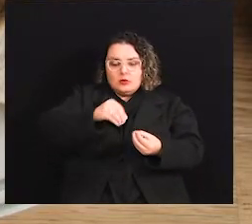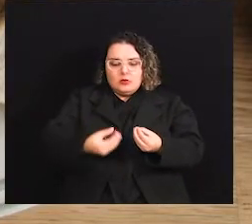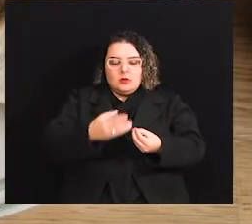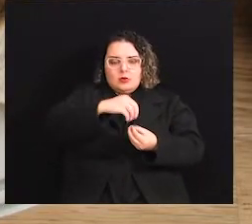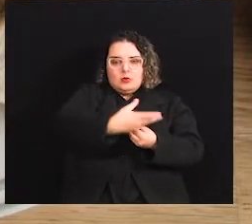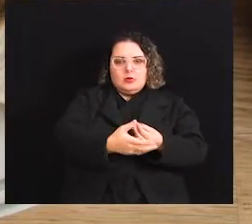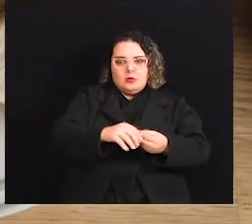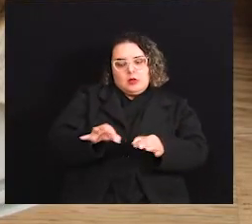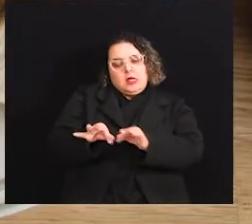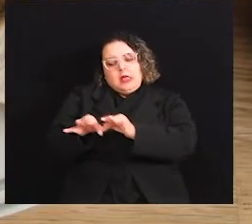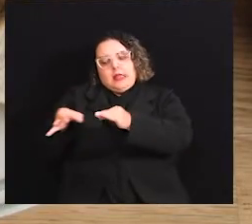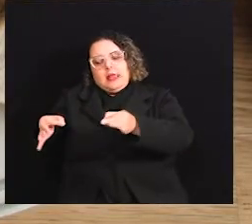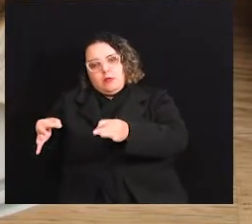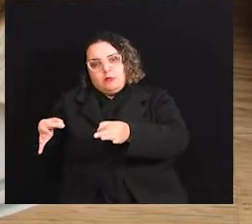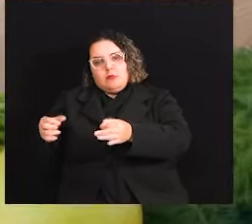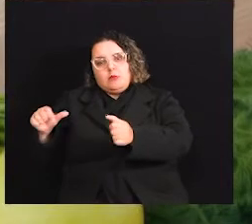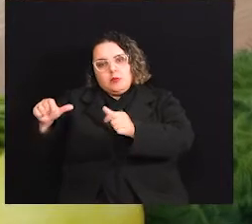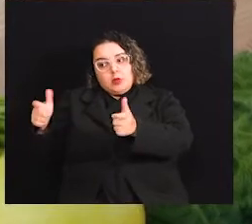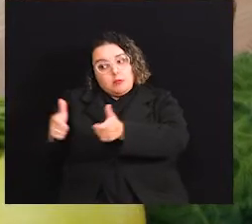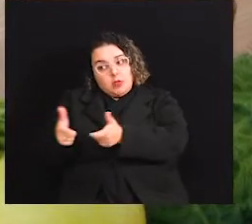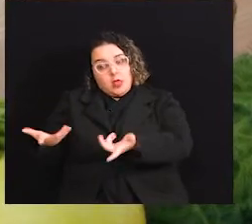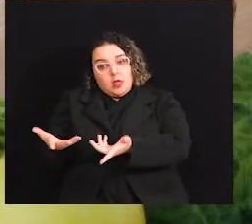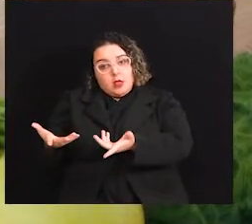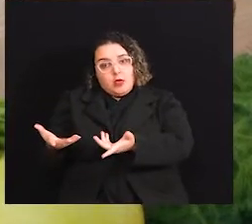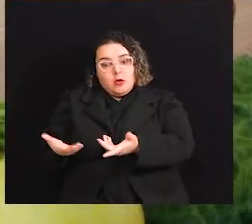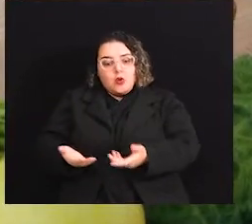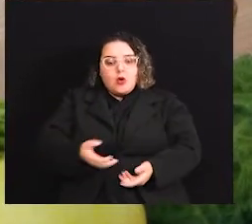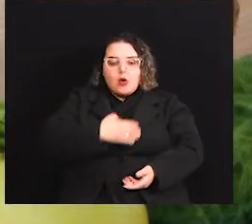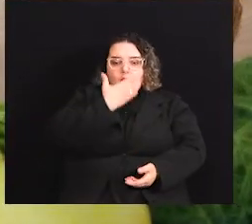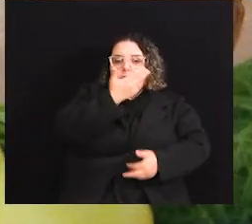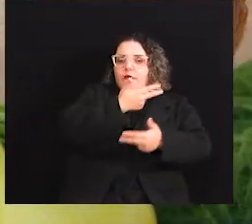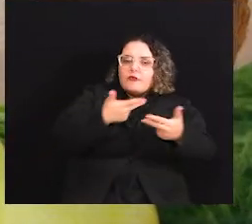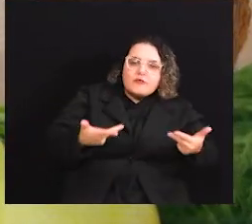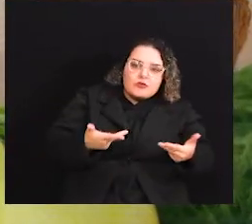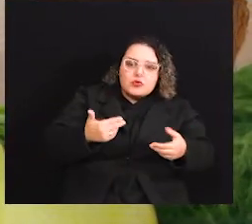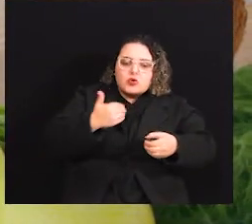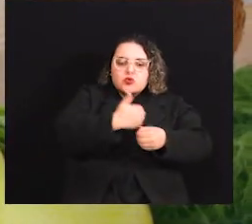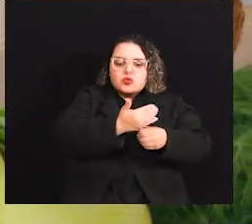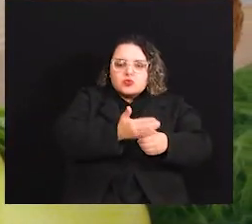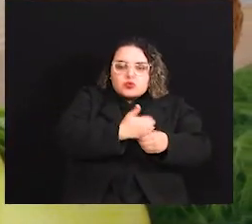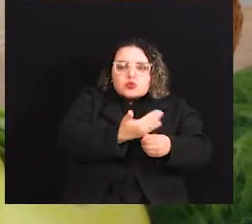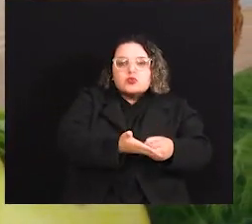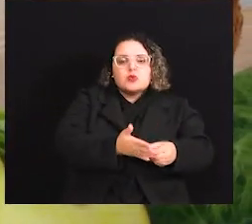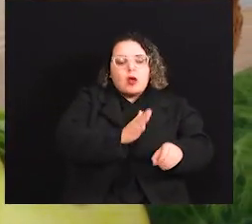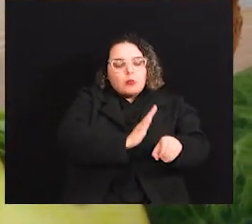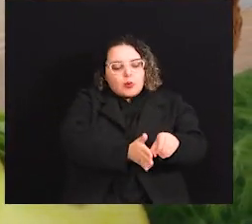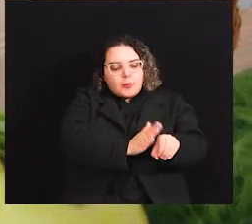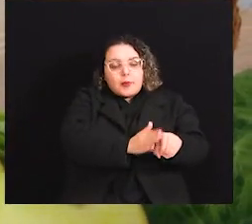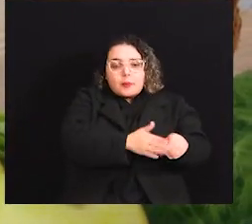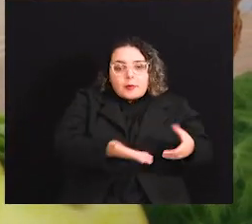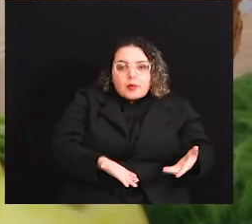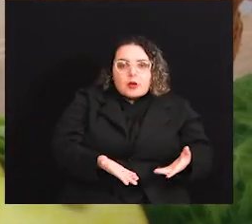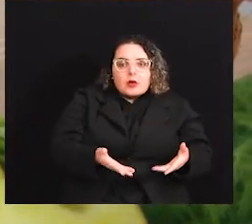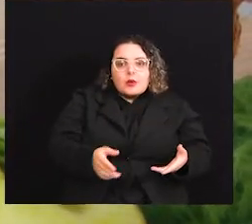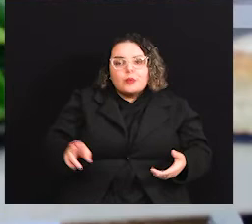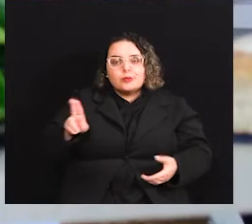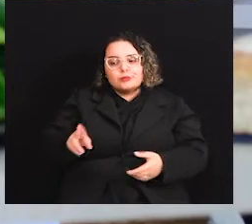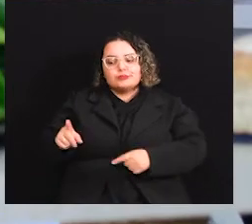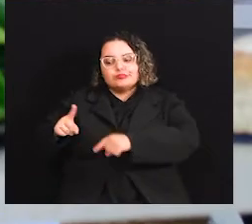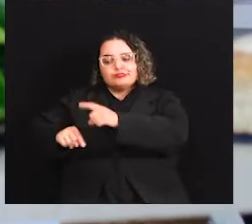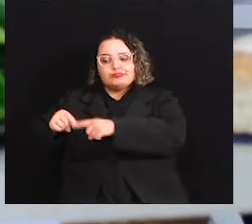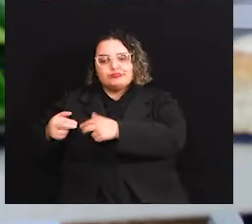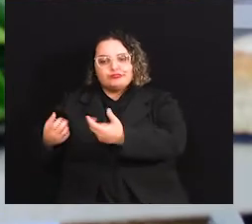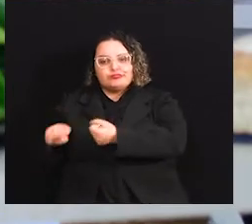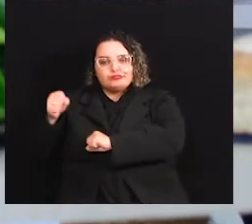descascar mais e abrir menos. Então, comer mais frutas, comer mais legumes e usar